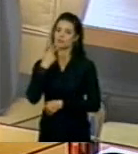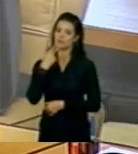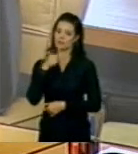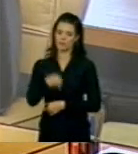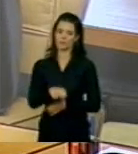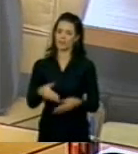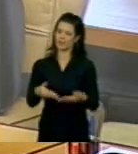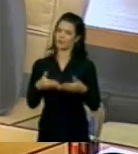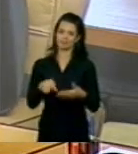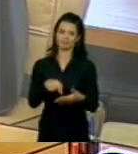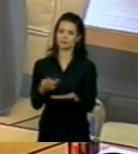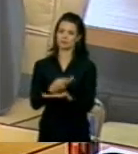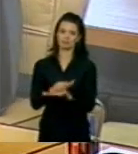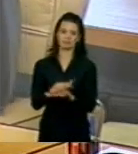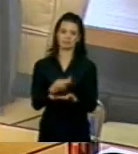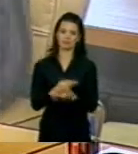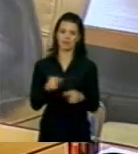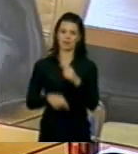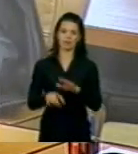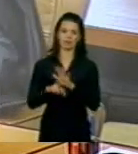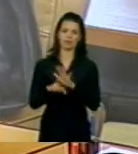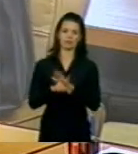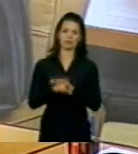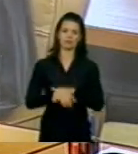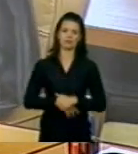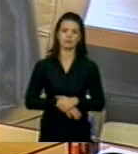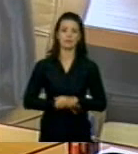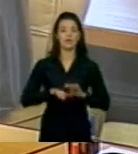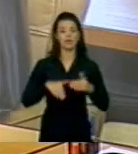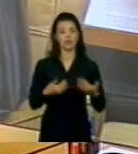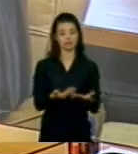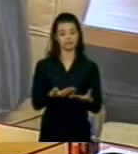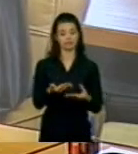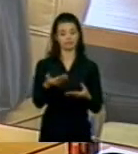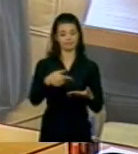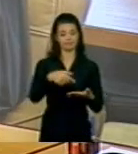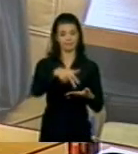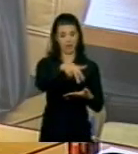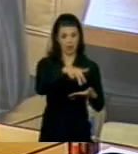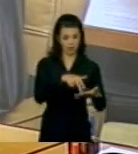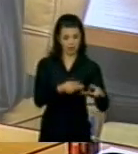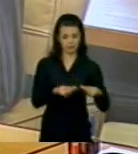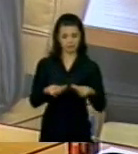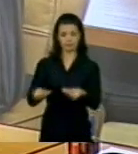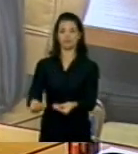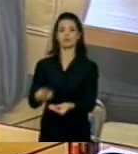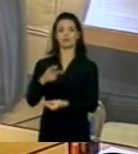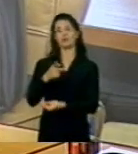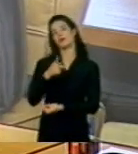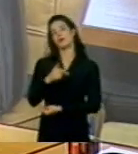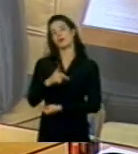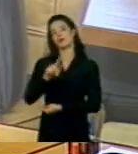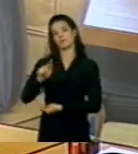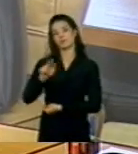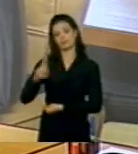pedido formulado pelos requerentes. Foram os autos, então, com vistas à Procuradoria-Geral da República em 22 de junho,